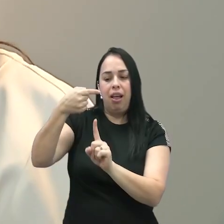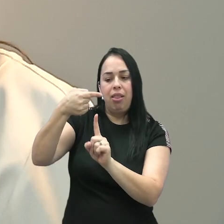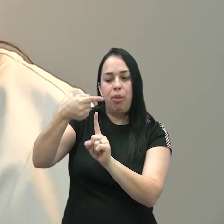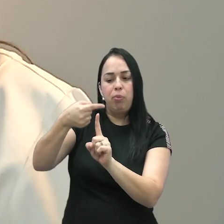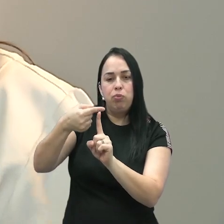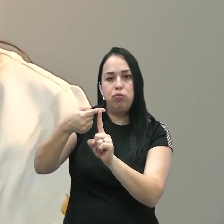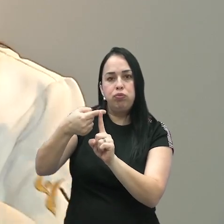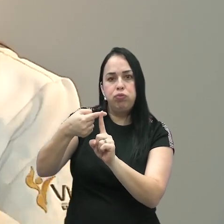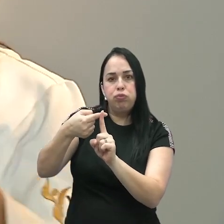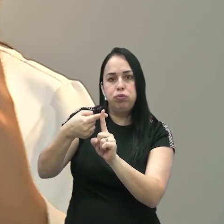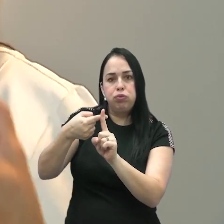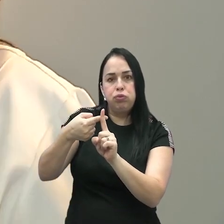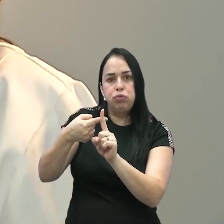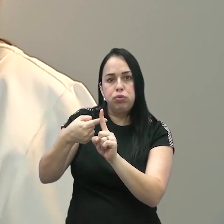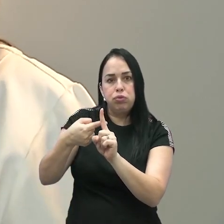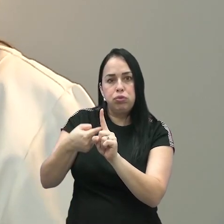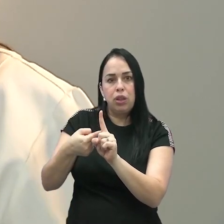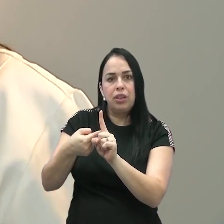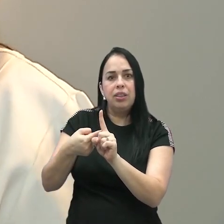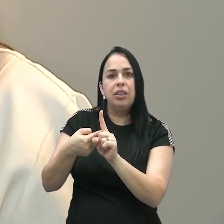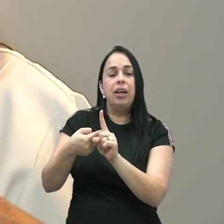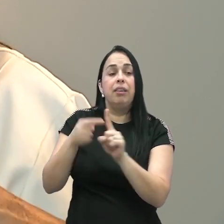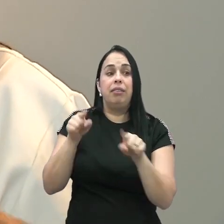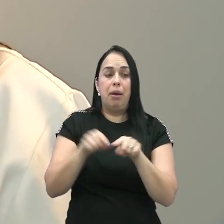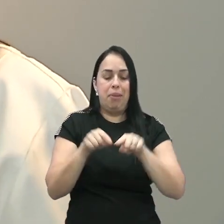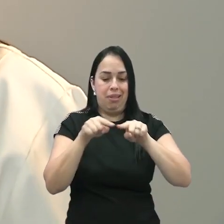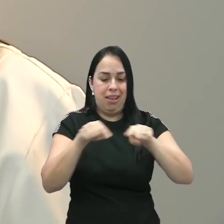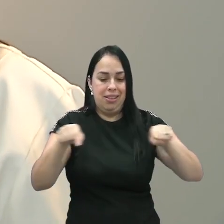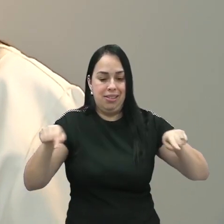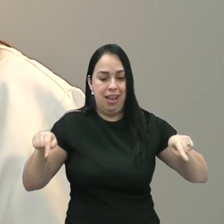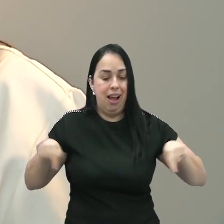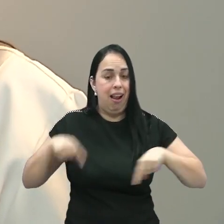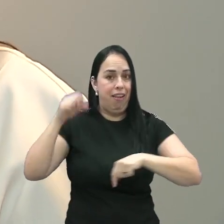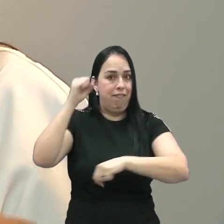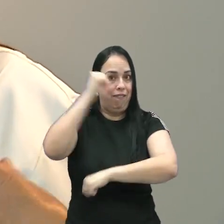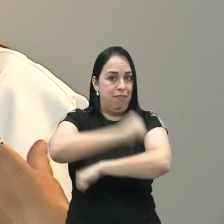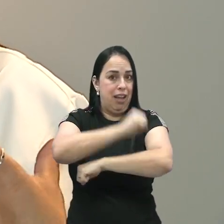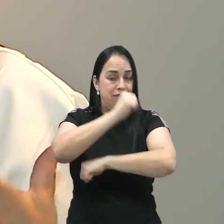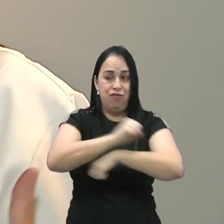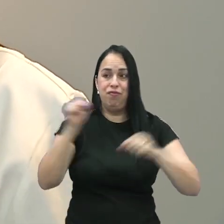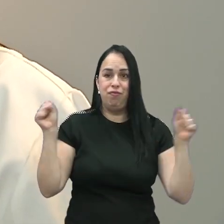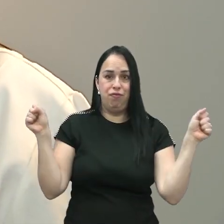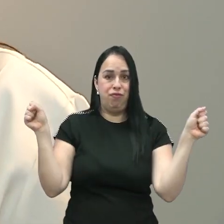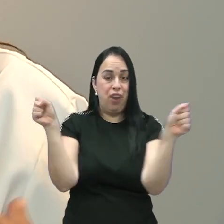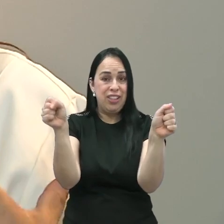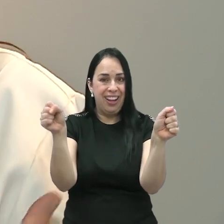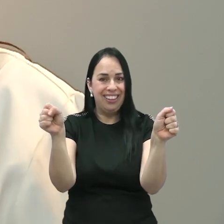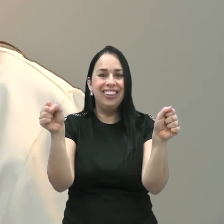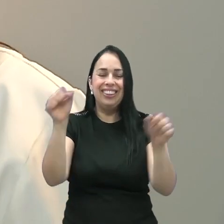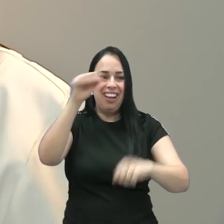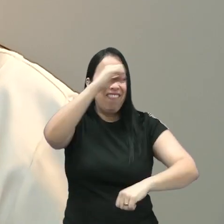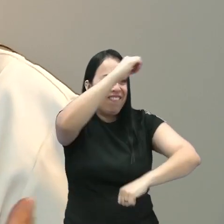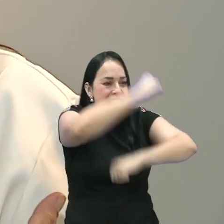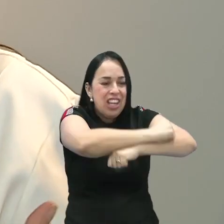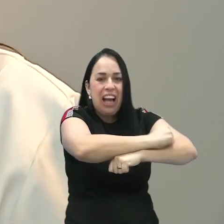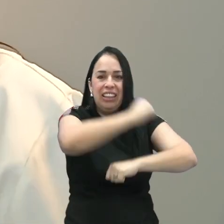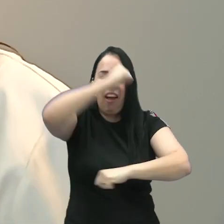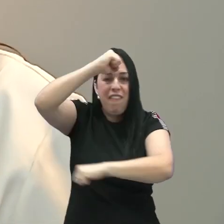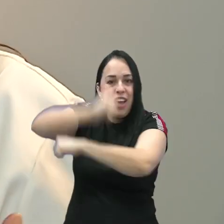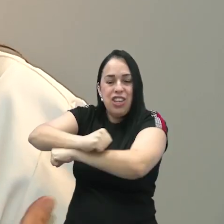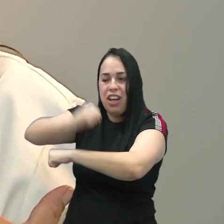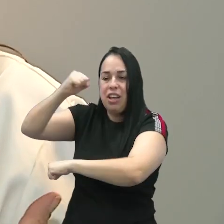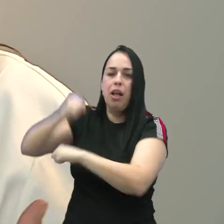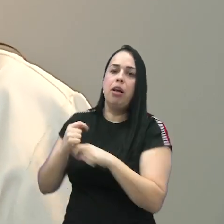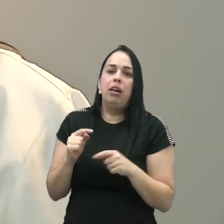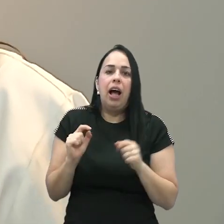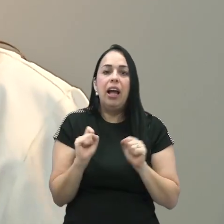da temperatura, e essa queda da temperatura e o confinamento das pessoas, porque eles costumam ficar mais em locais fechados